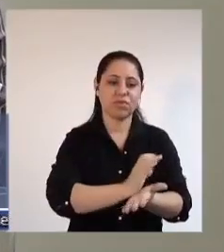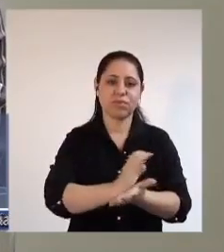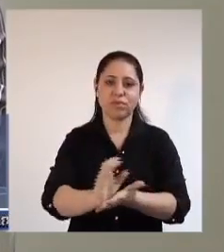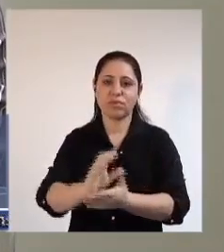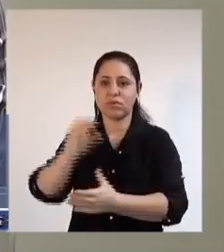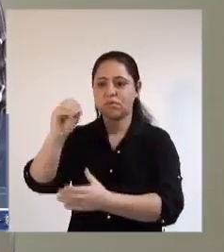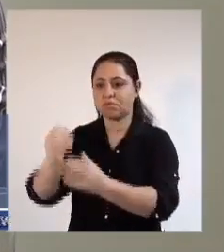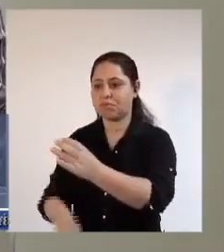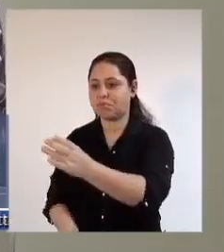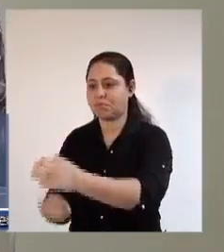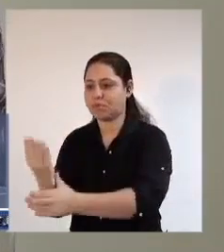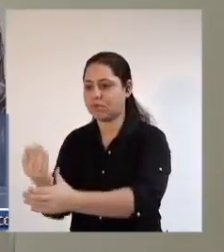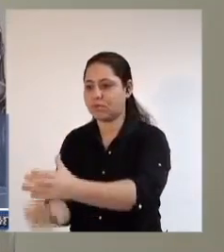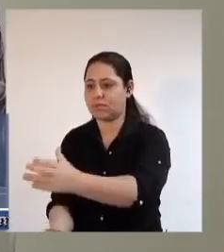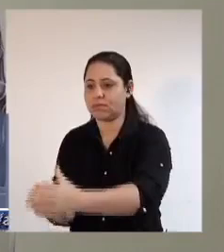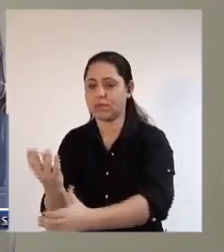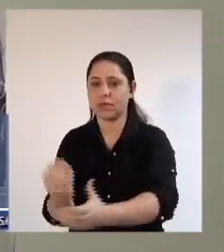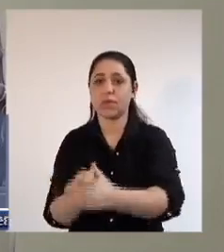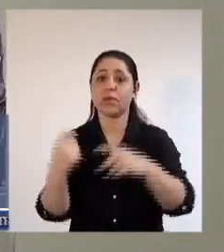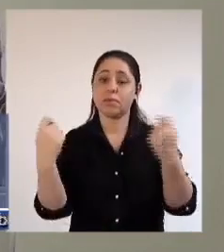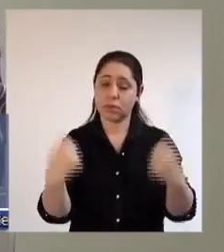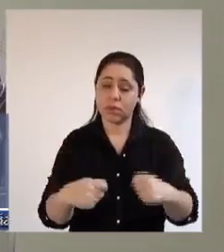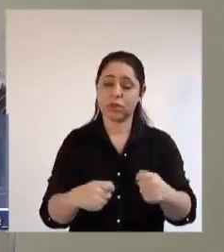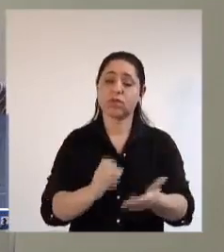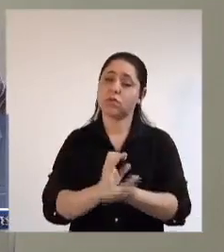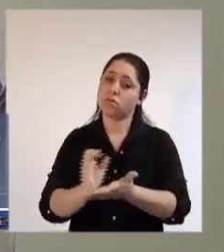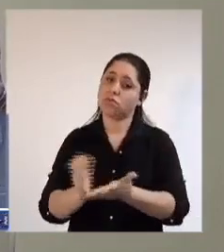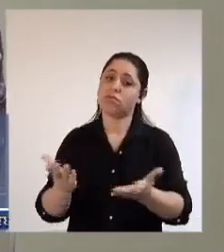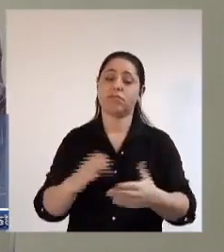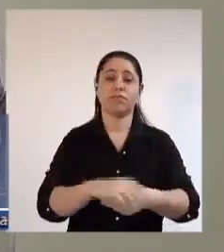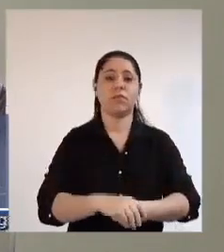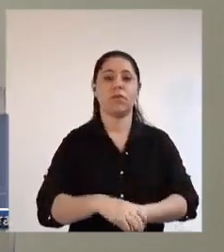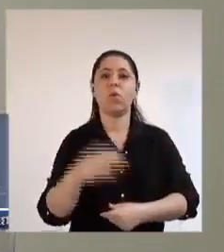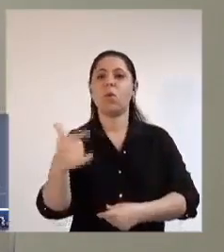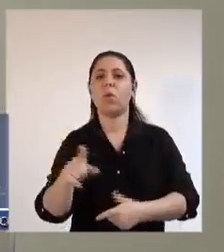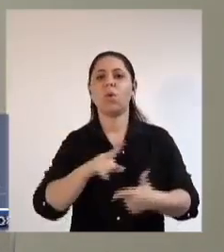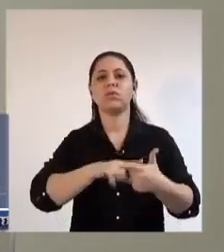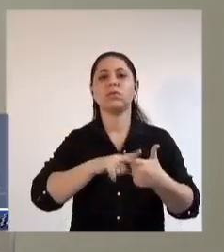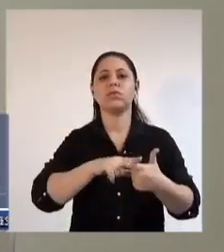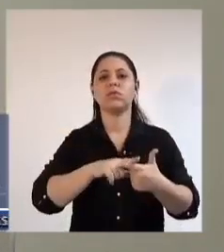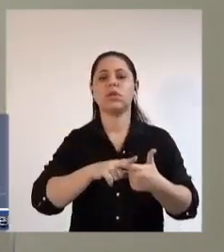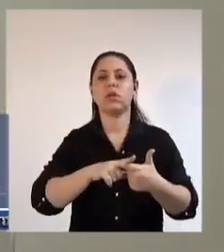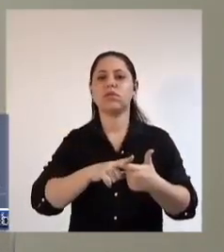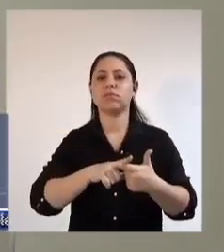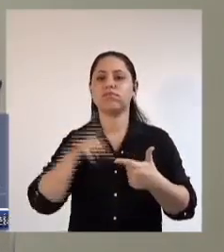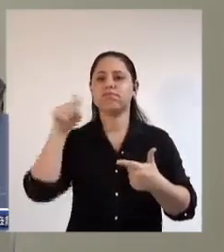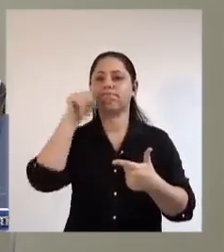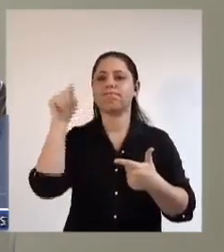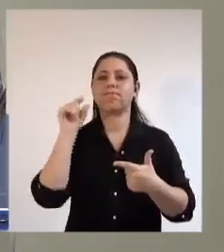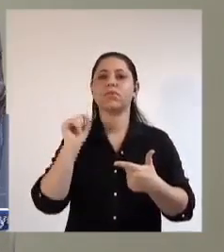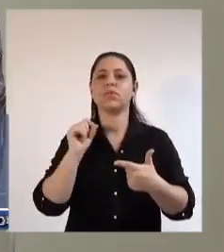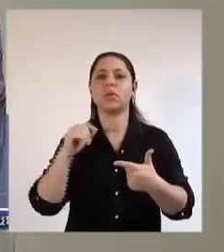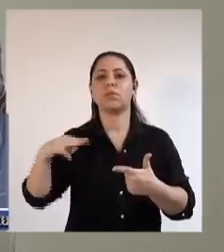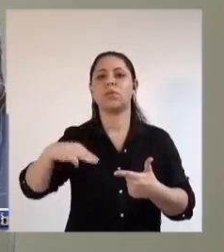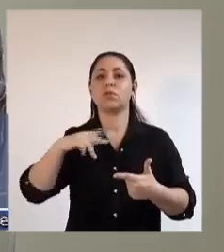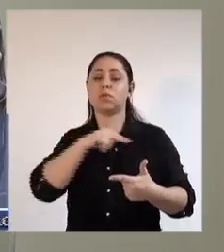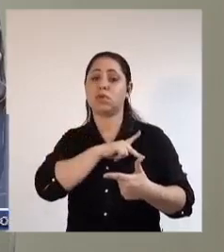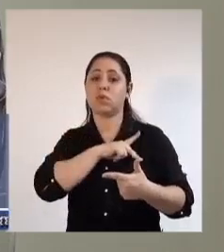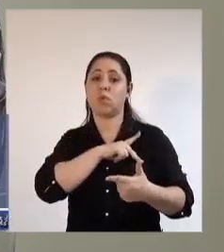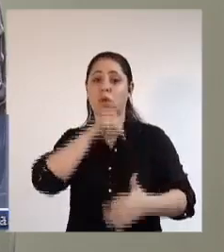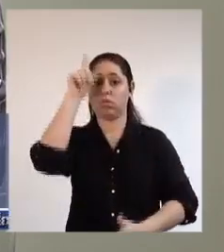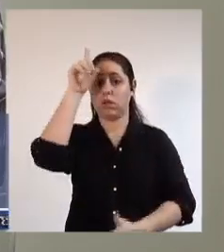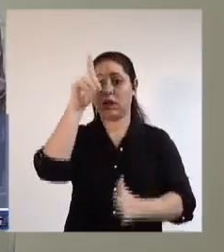e que precisam de desse recurso em um outro ponto que também está sendo questionado pelo ministério público foi um decreto de contingenciamento